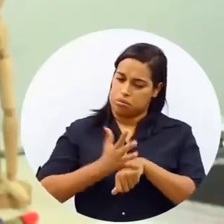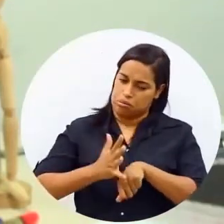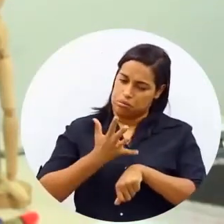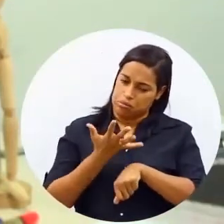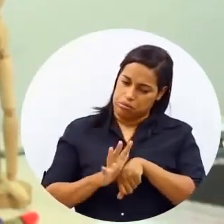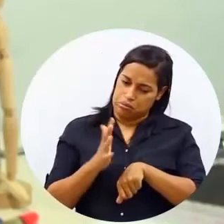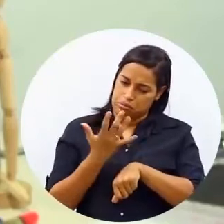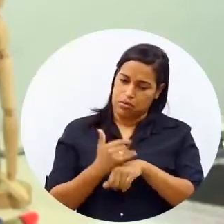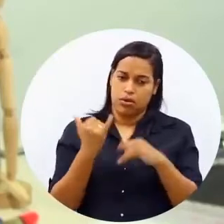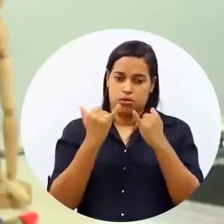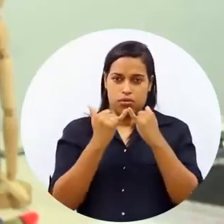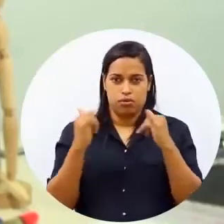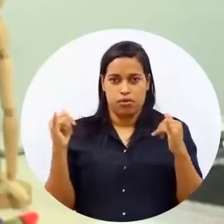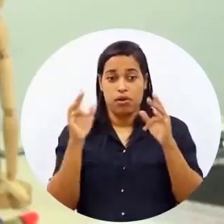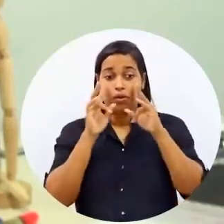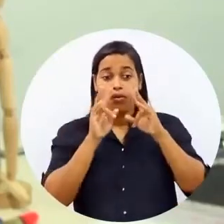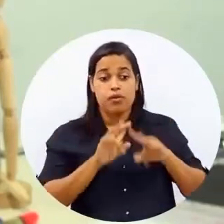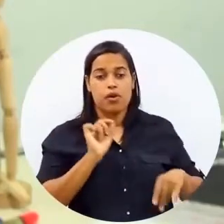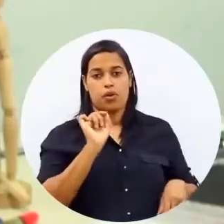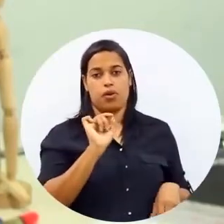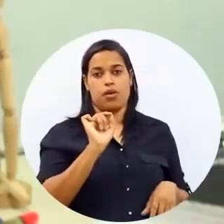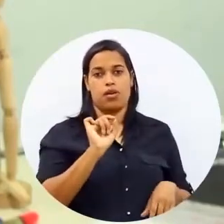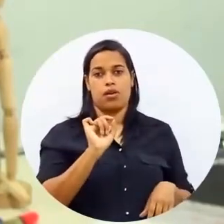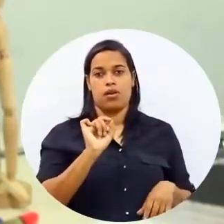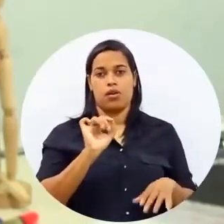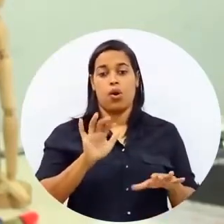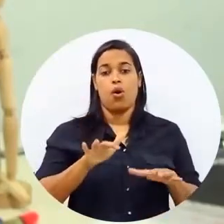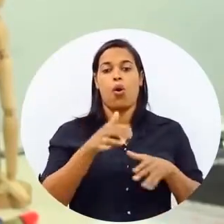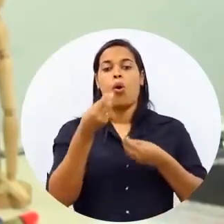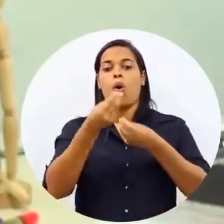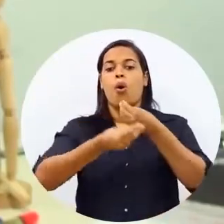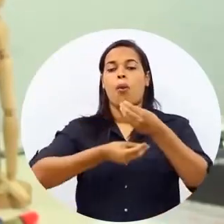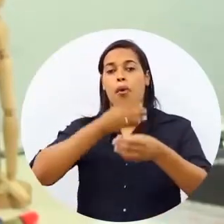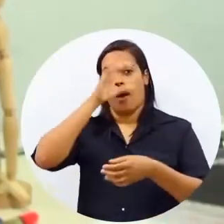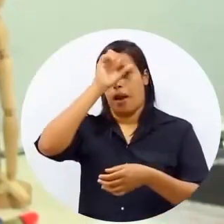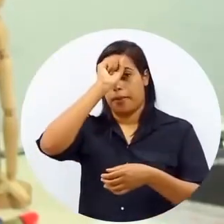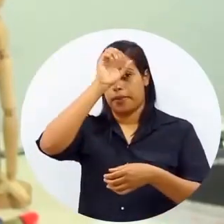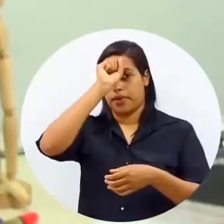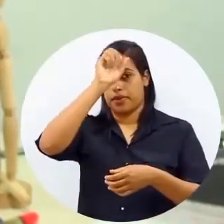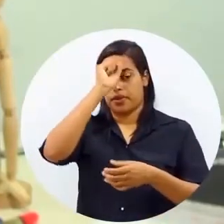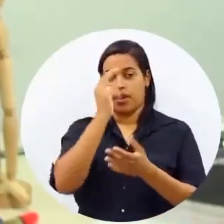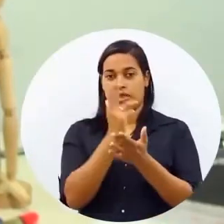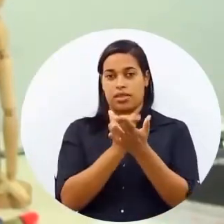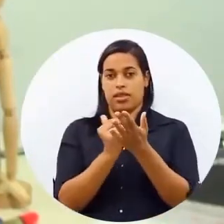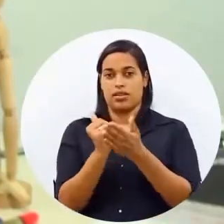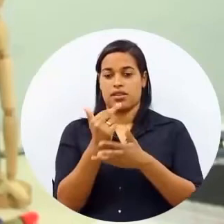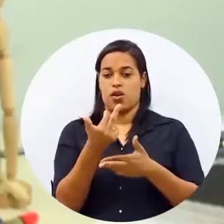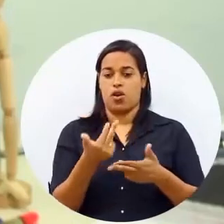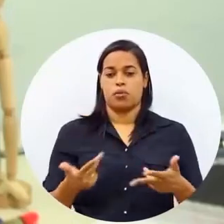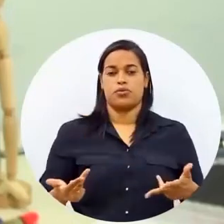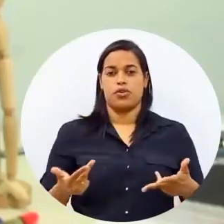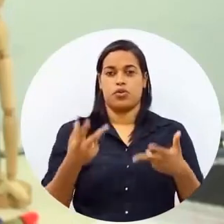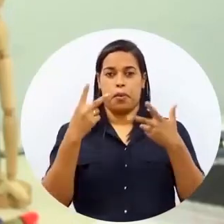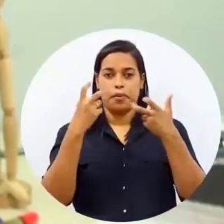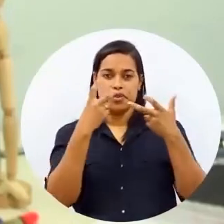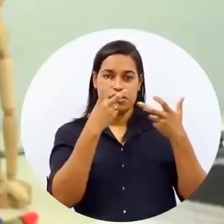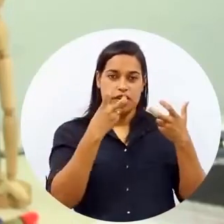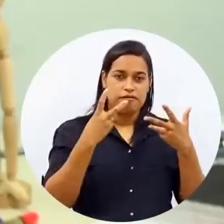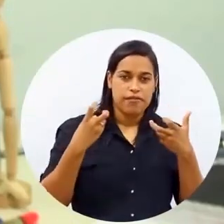traço, vamos dar uma olhada em como aprender a desenhar os objetos. Como observar um